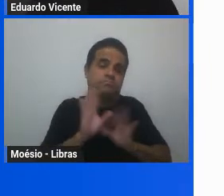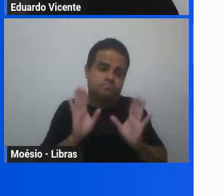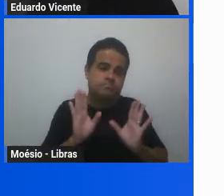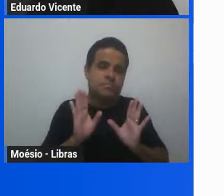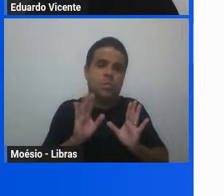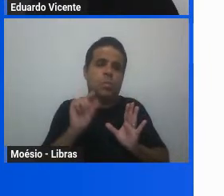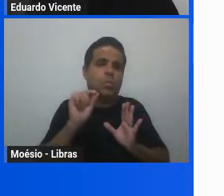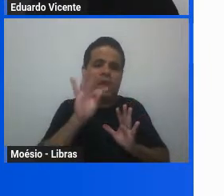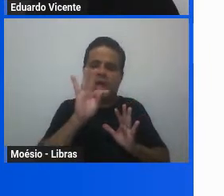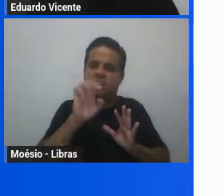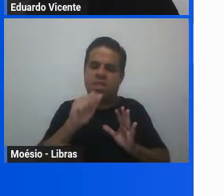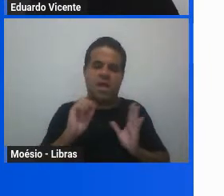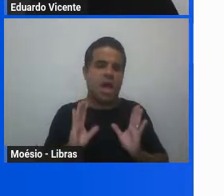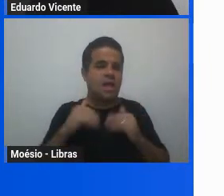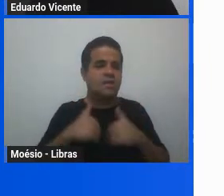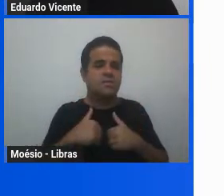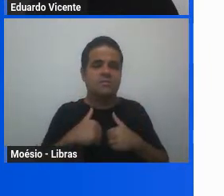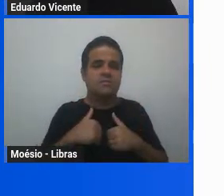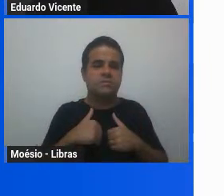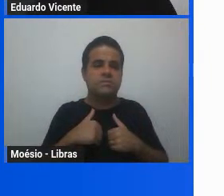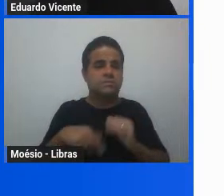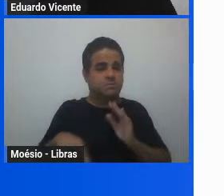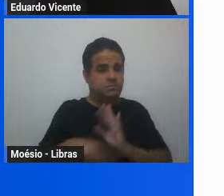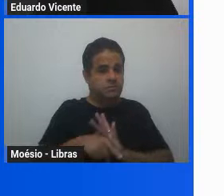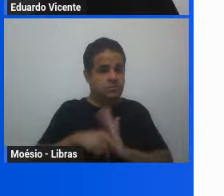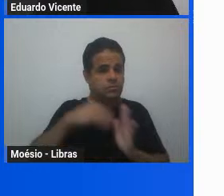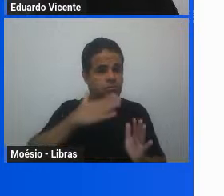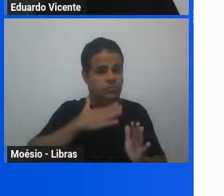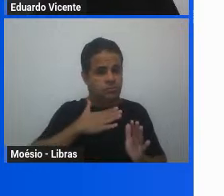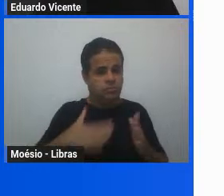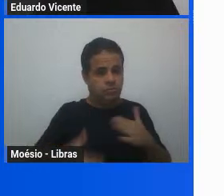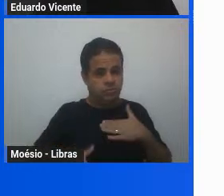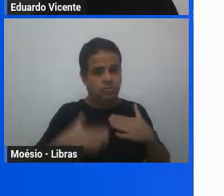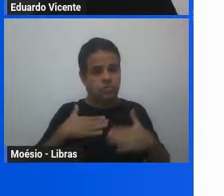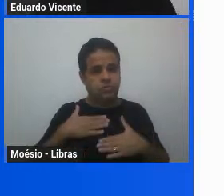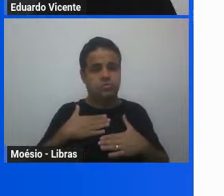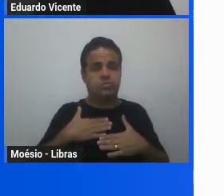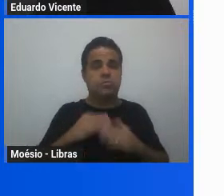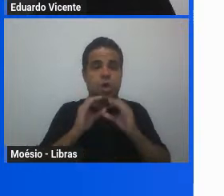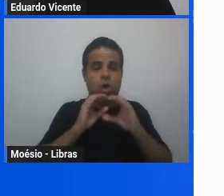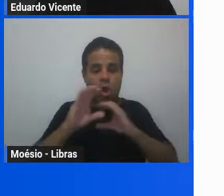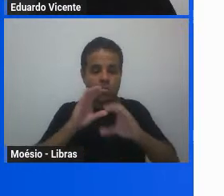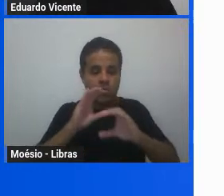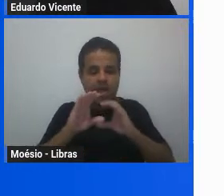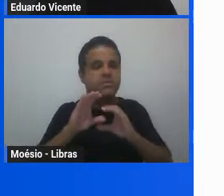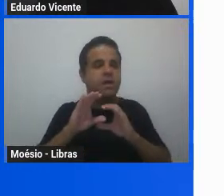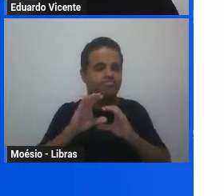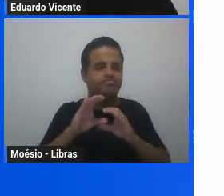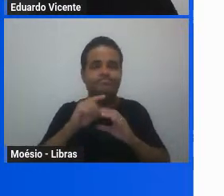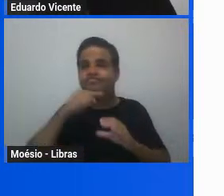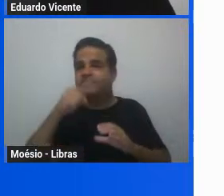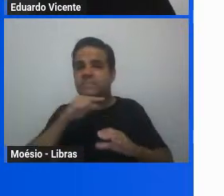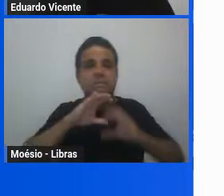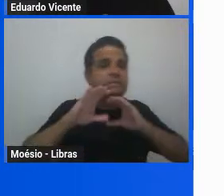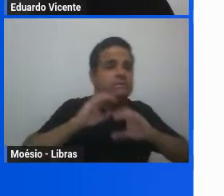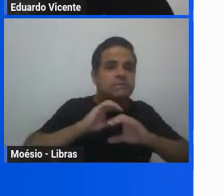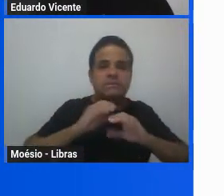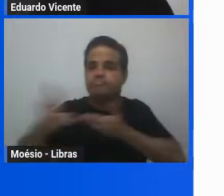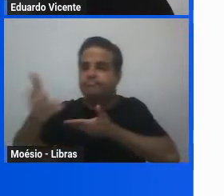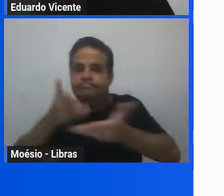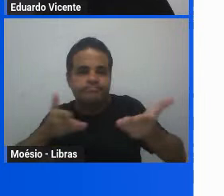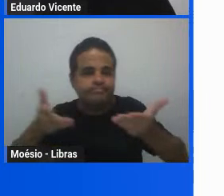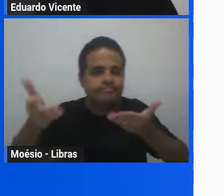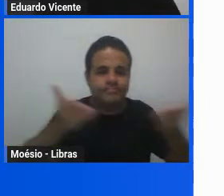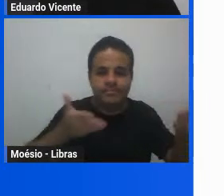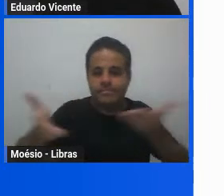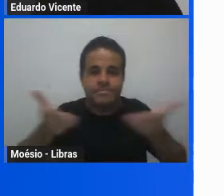que é o TEA, né? É uma condição caracterizada por um comprometimento na comunicação e interação social,